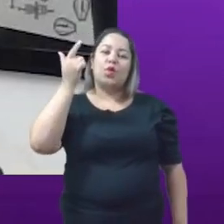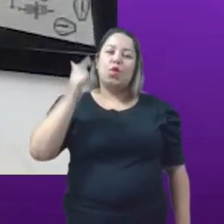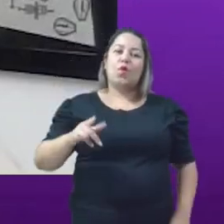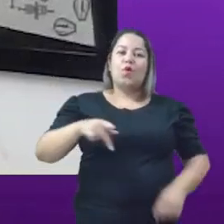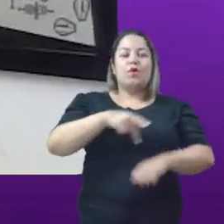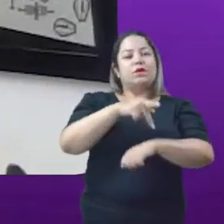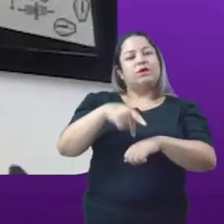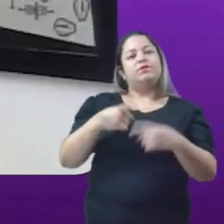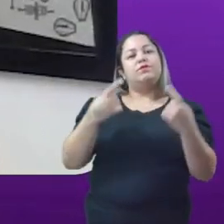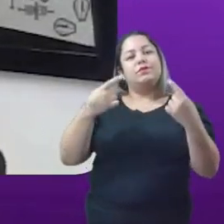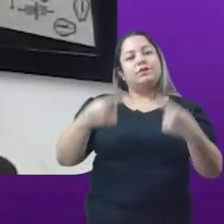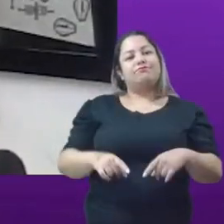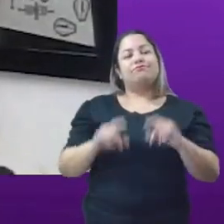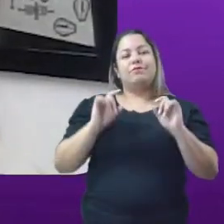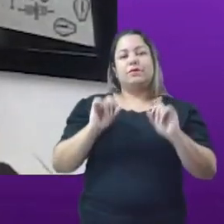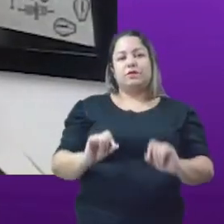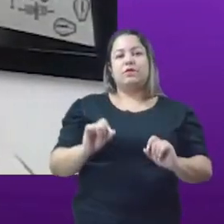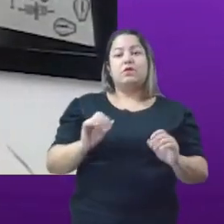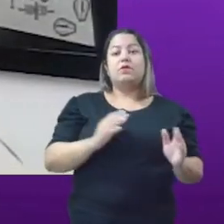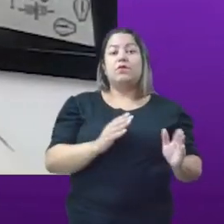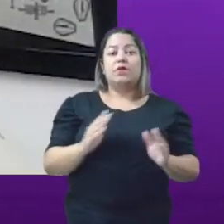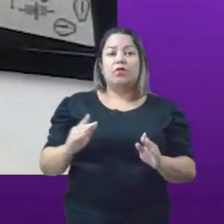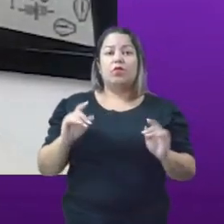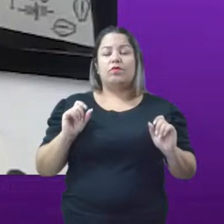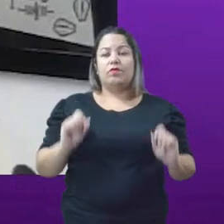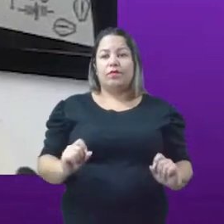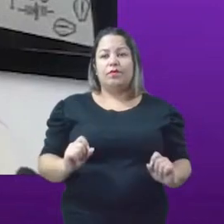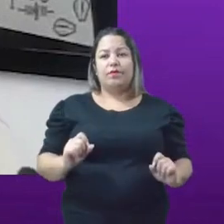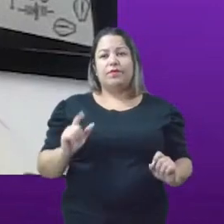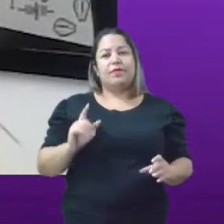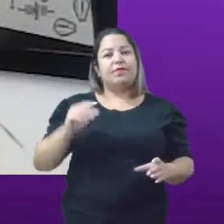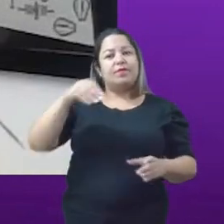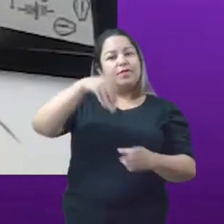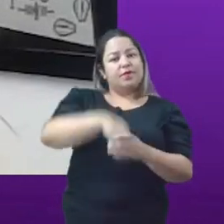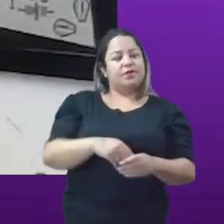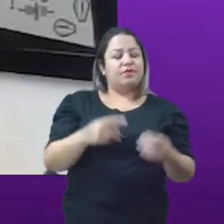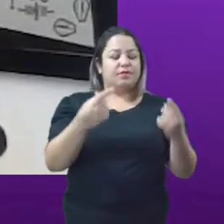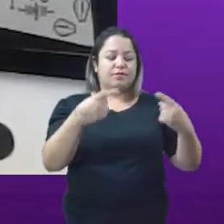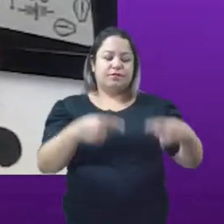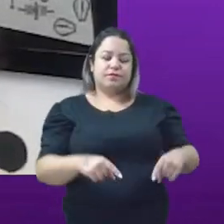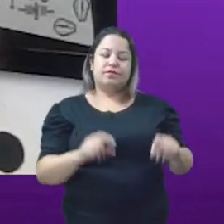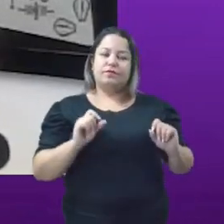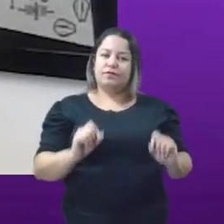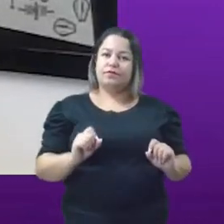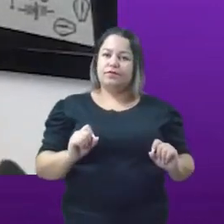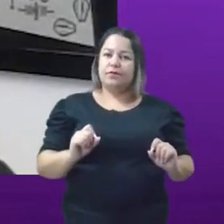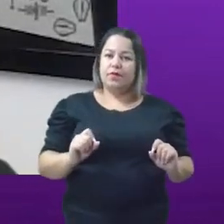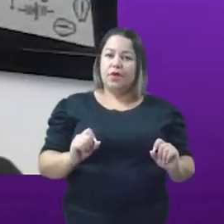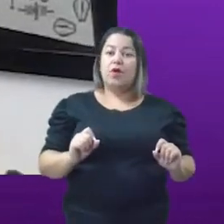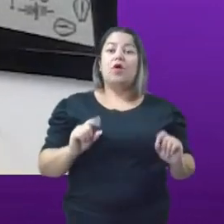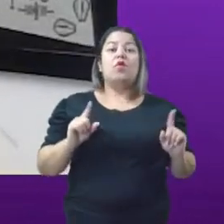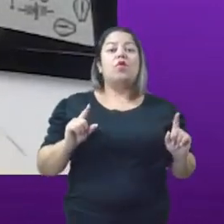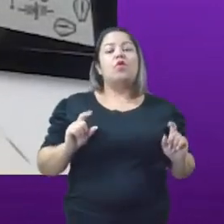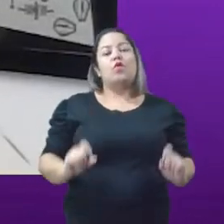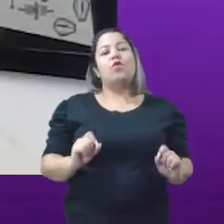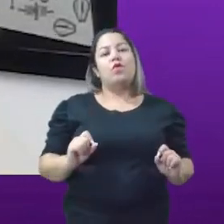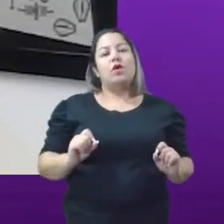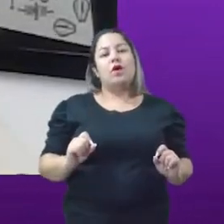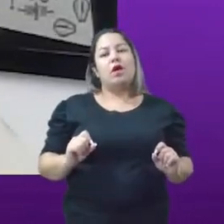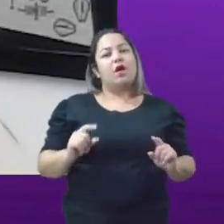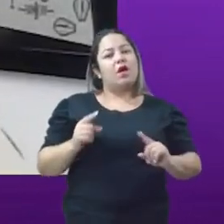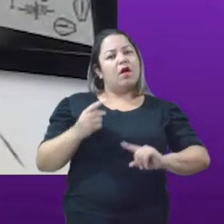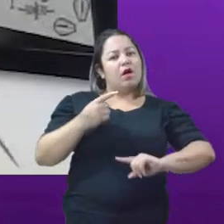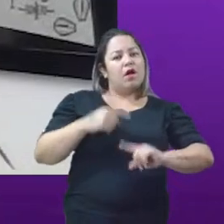em políticas de desradicalização. E dentro dessa política pública de desradicalização, a